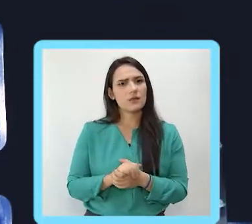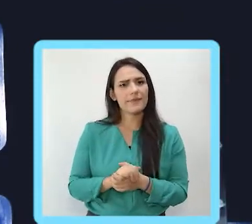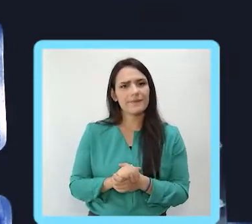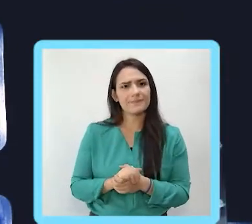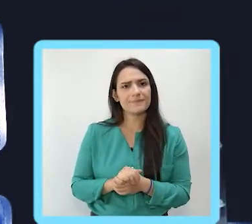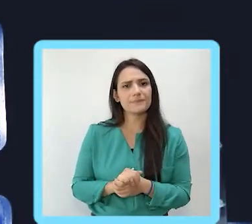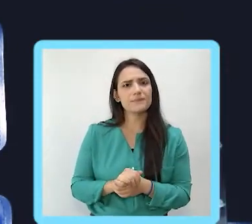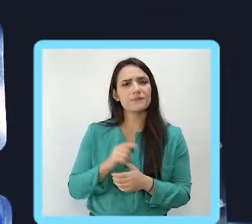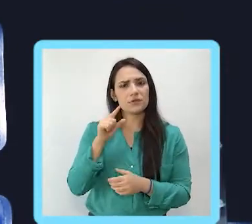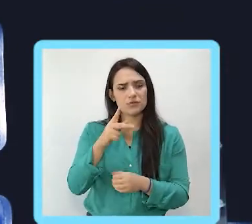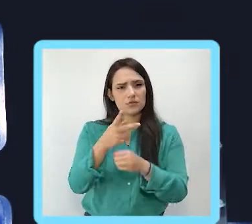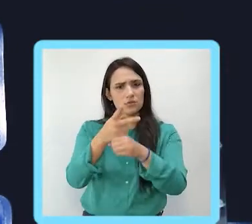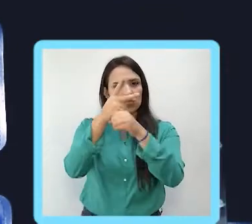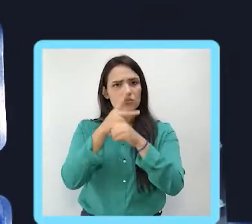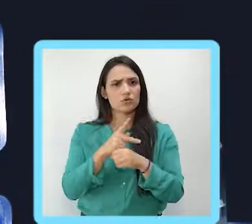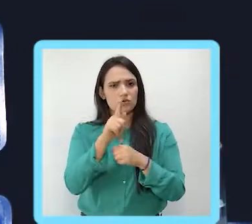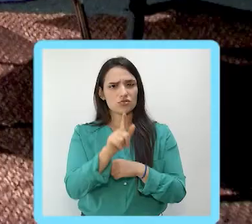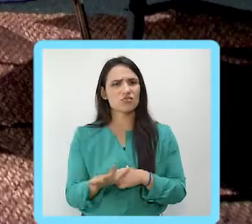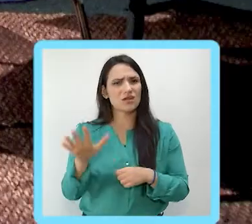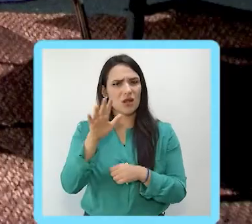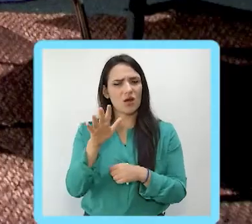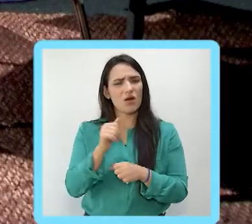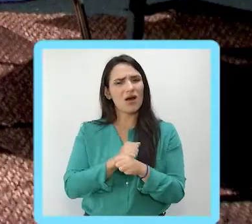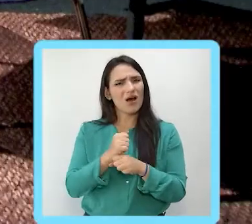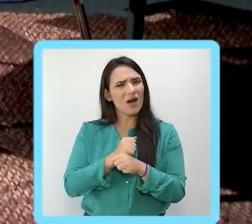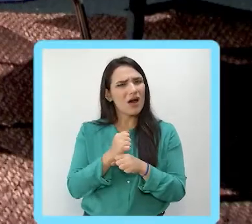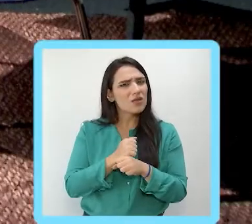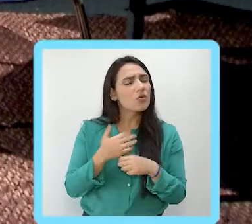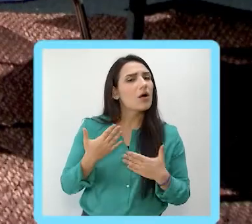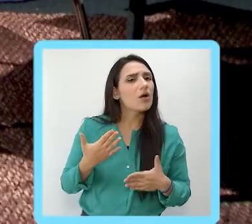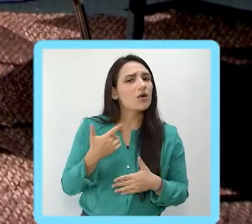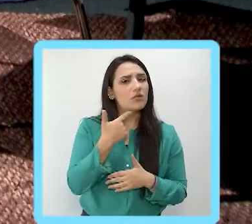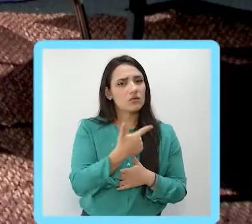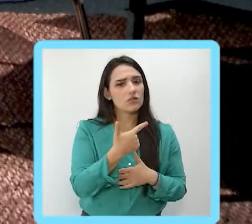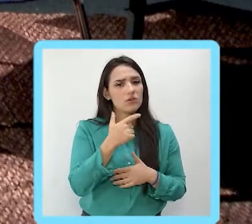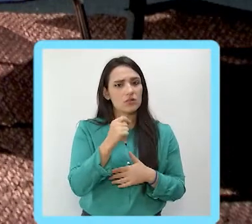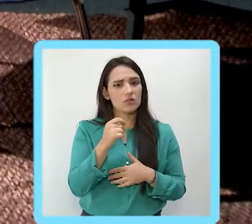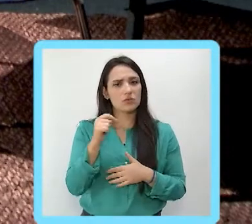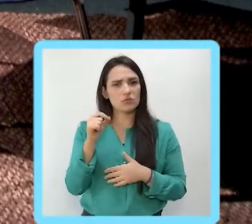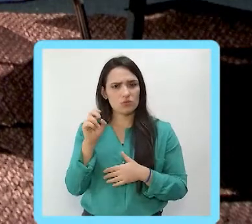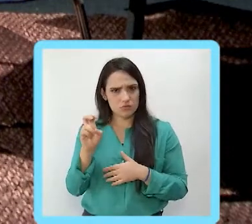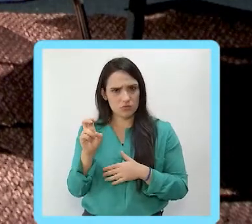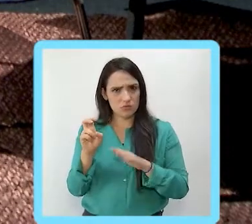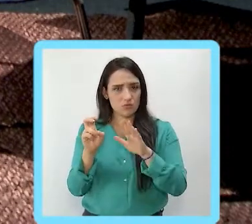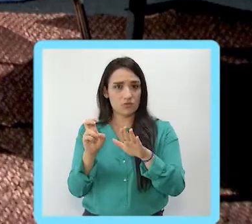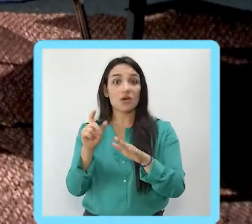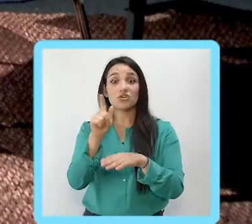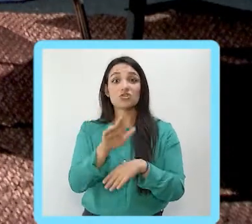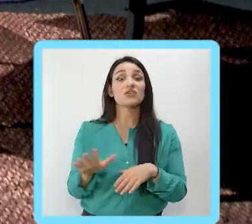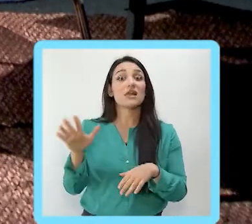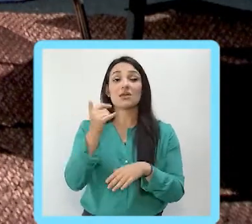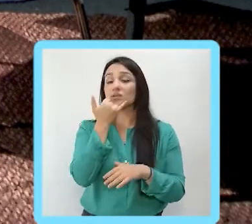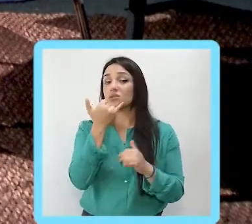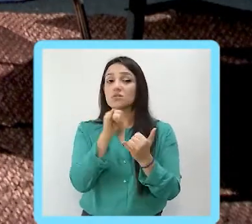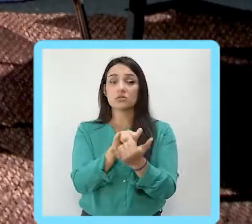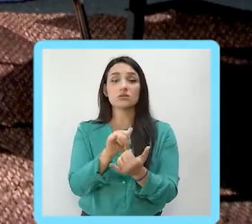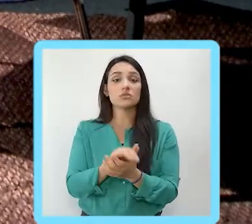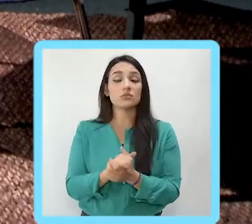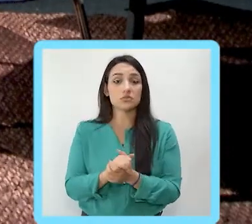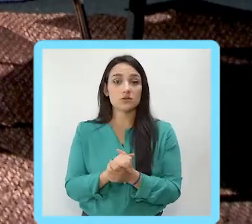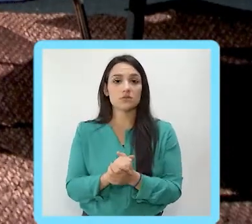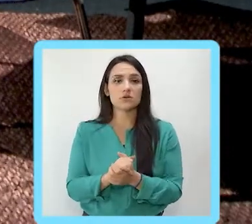senhora assumiu como Procuradora-Geral do Estado, que ano? 2005. Mas a geral,